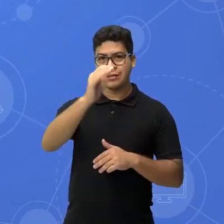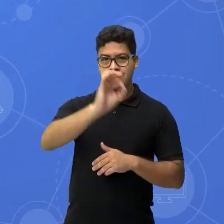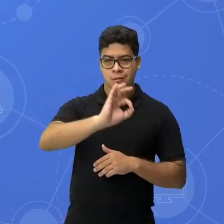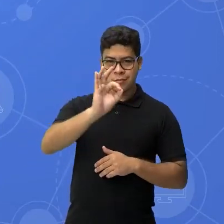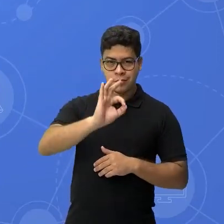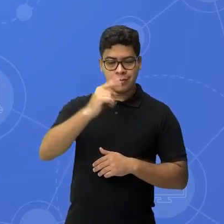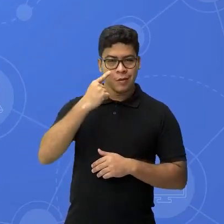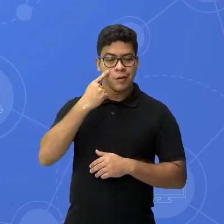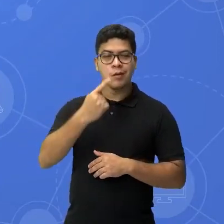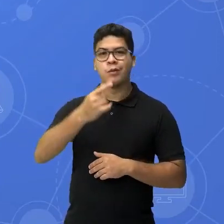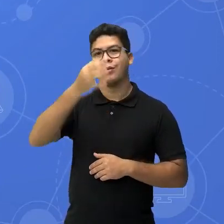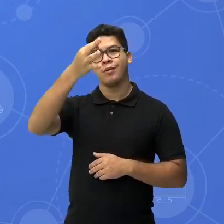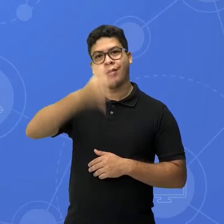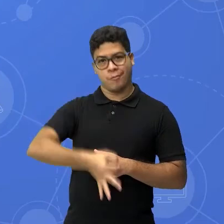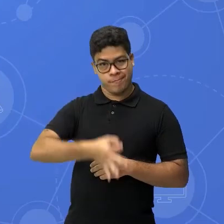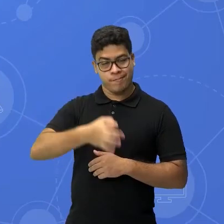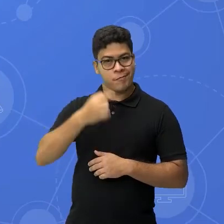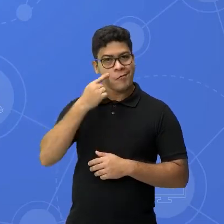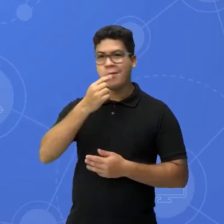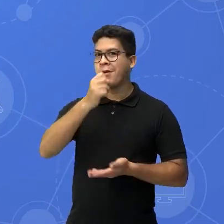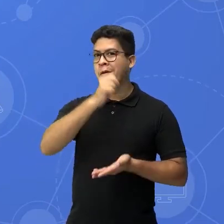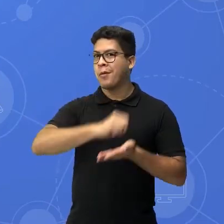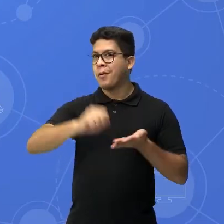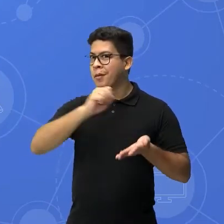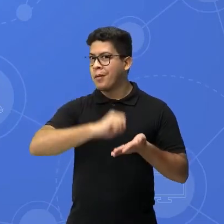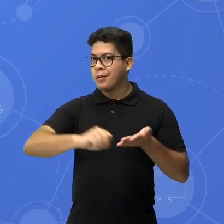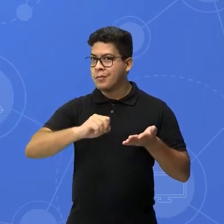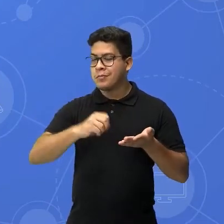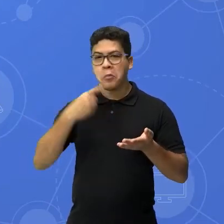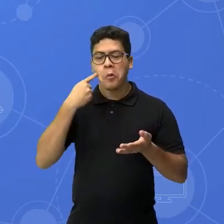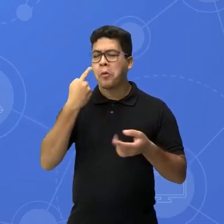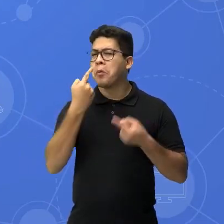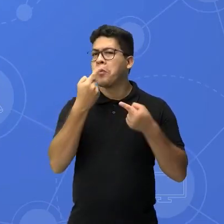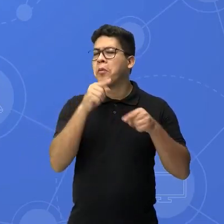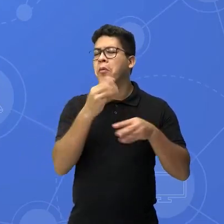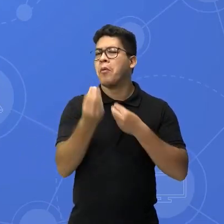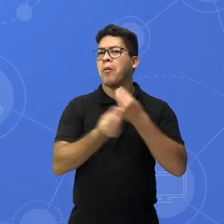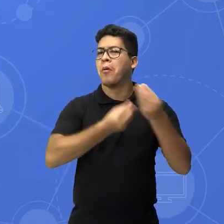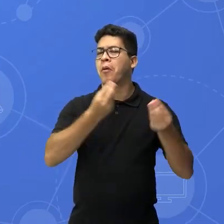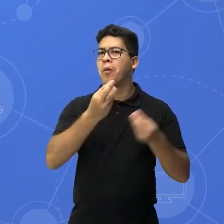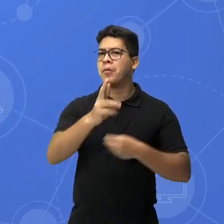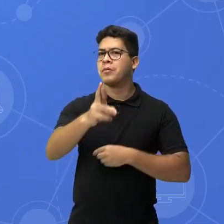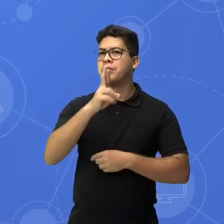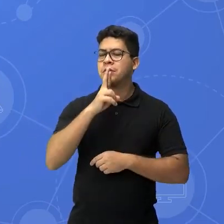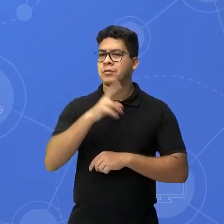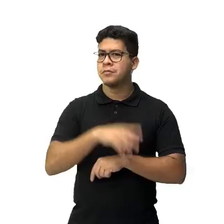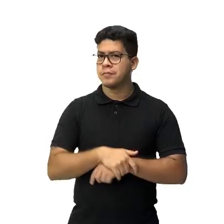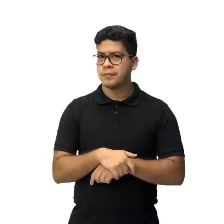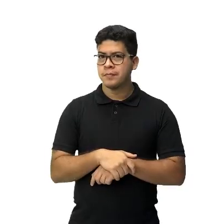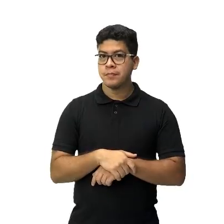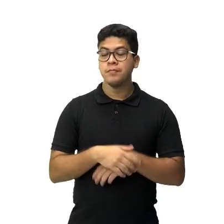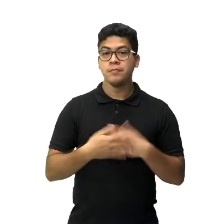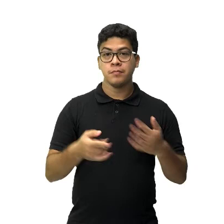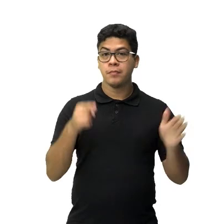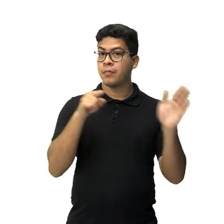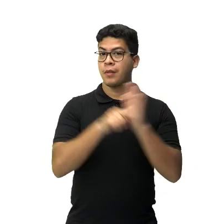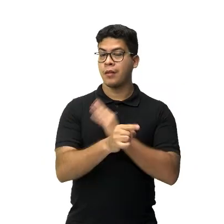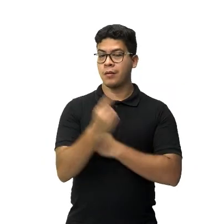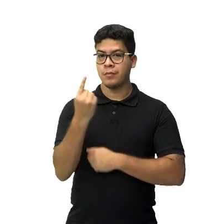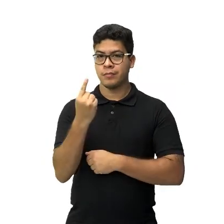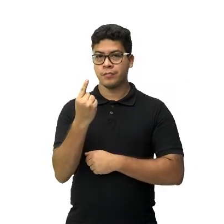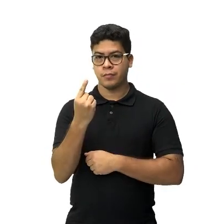correto. Vamos fazer essa correção agora? Vamos só confrontar como é que vocês responderam aí. A primeira questão diz o